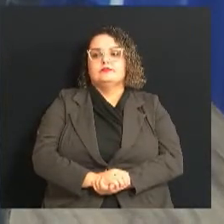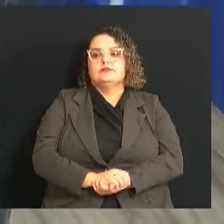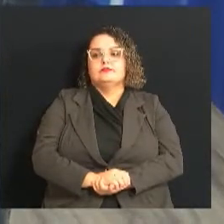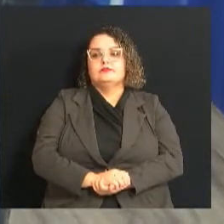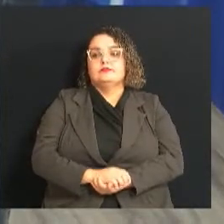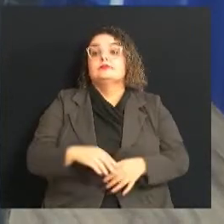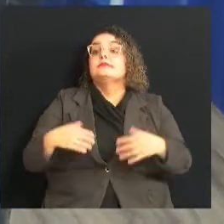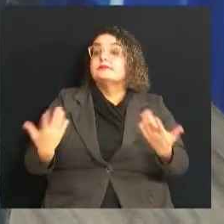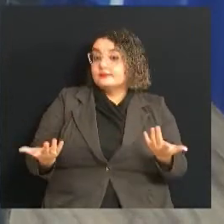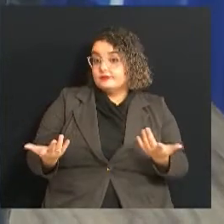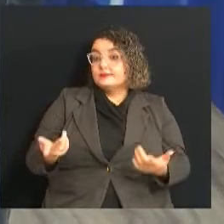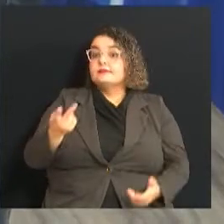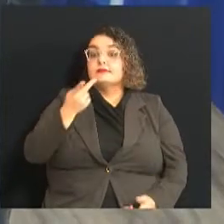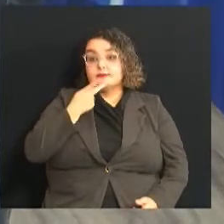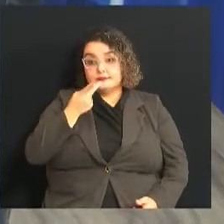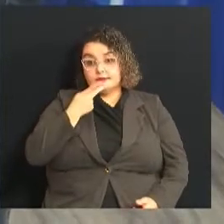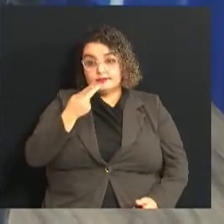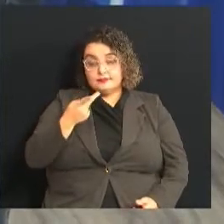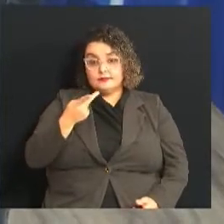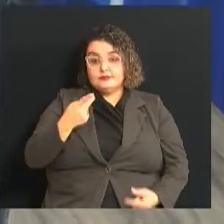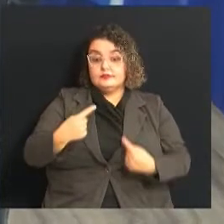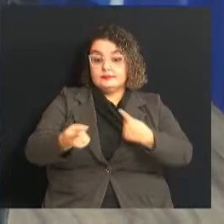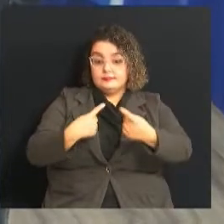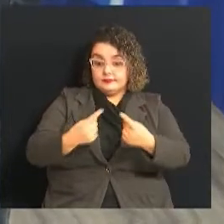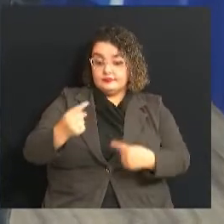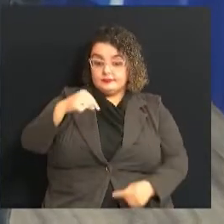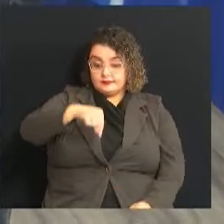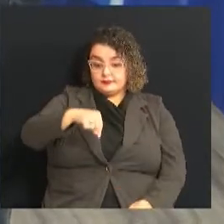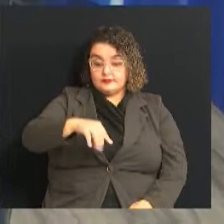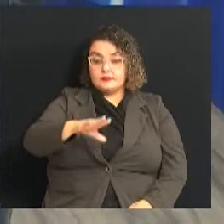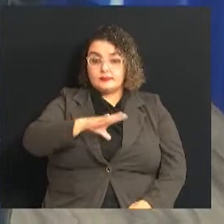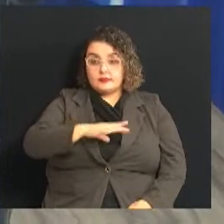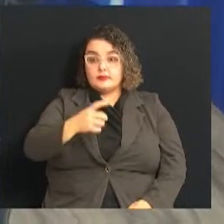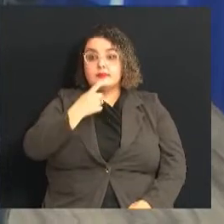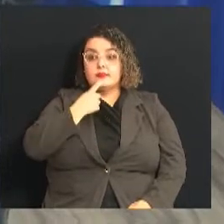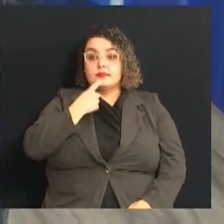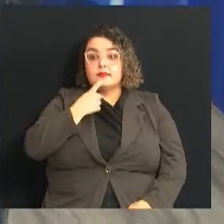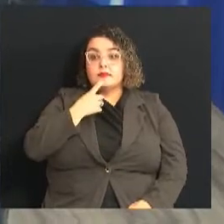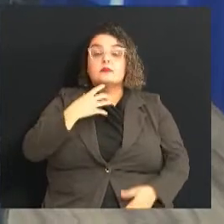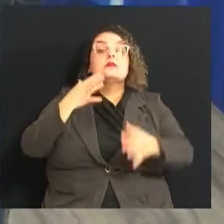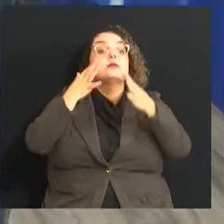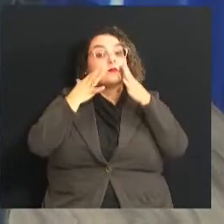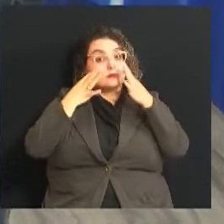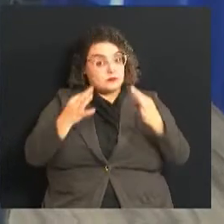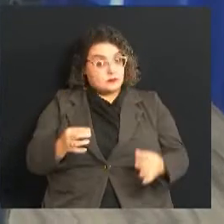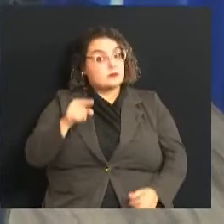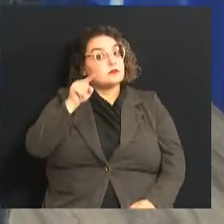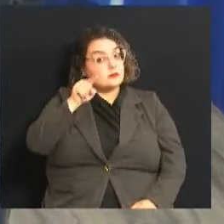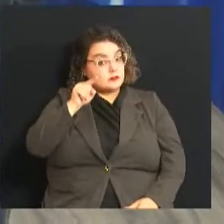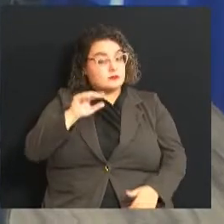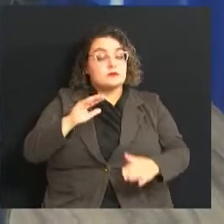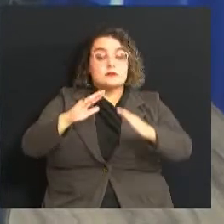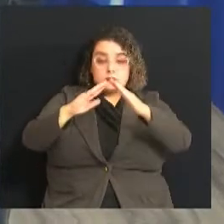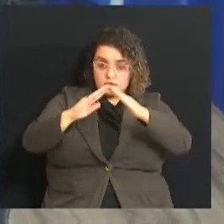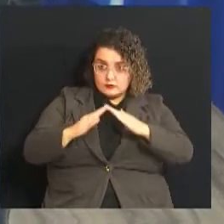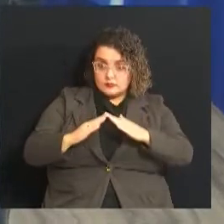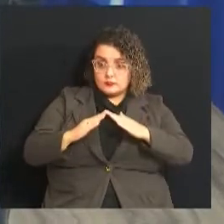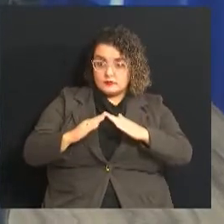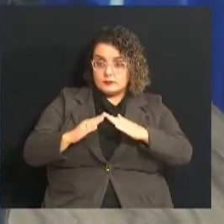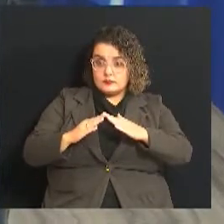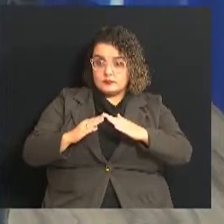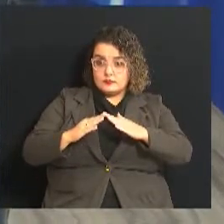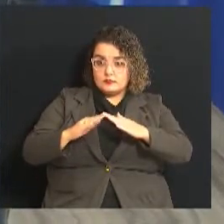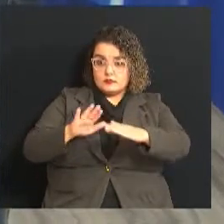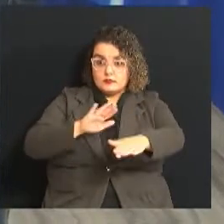Hora de nós falarmos sobre o trânsito aqui da cidade de Campinas. E atenção, hein? Você que é morador ou passa pelo